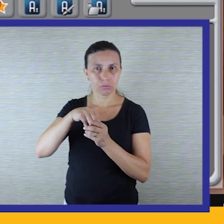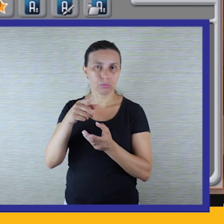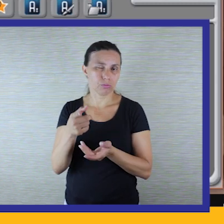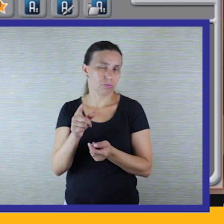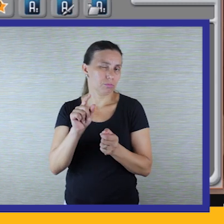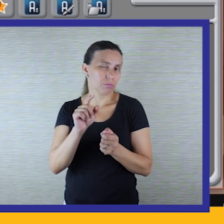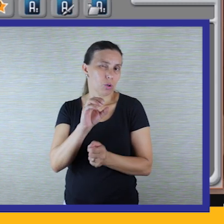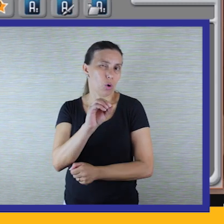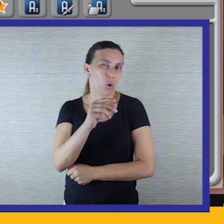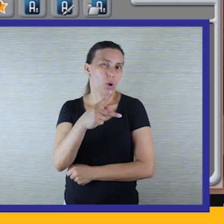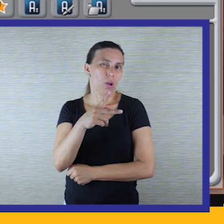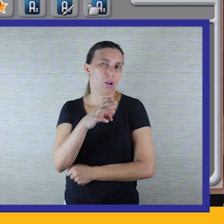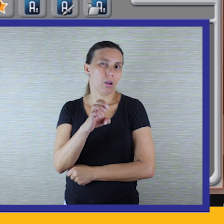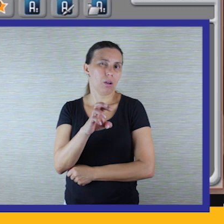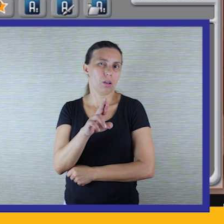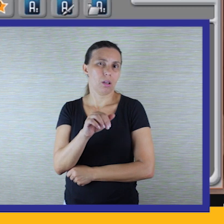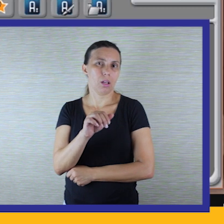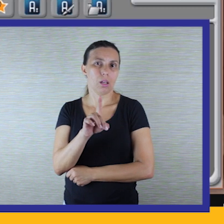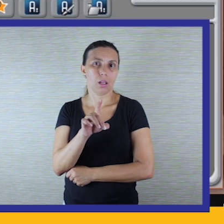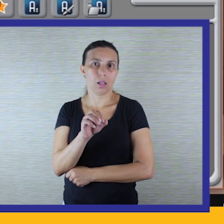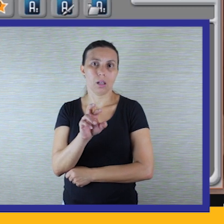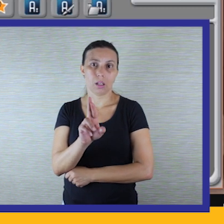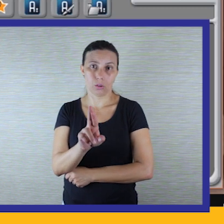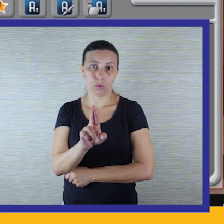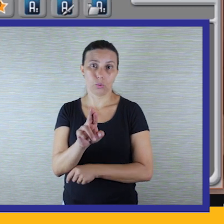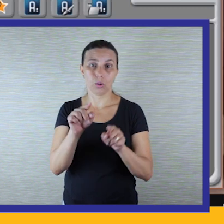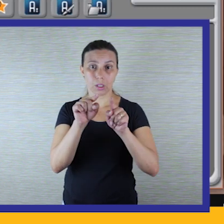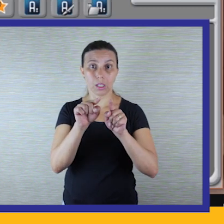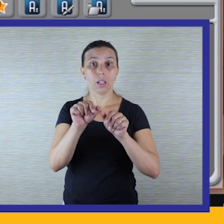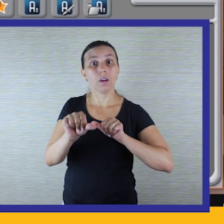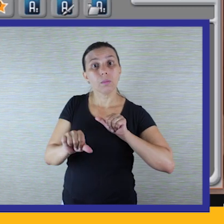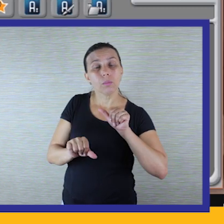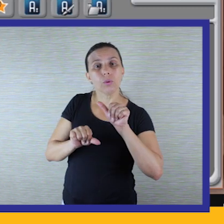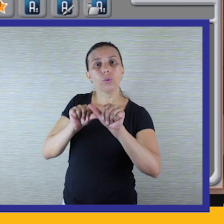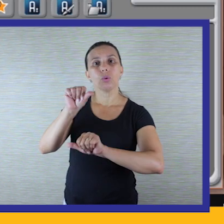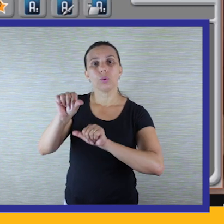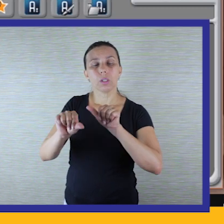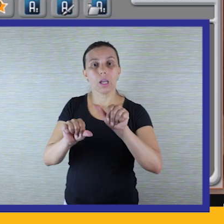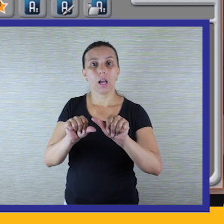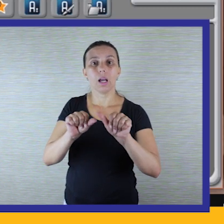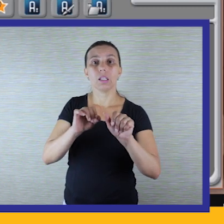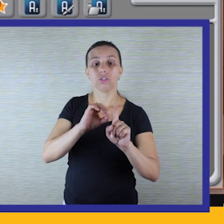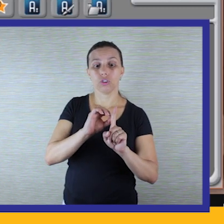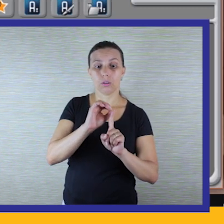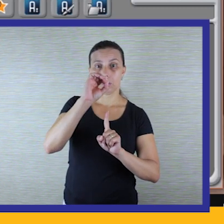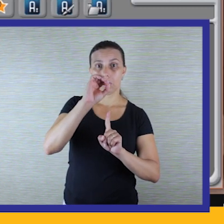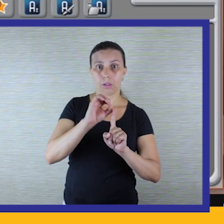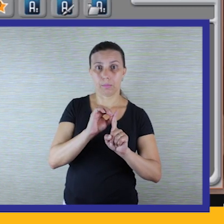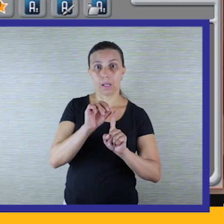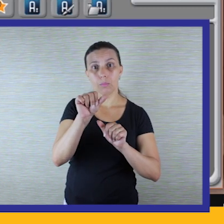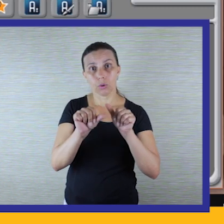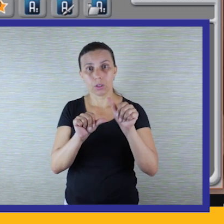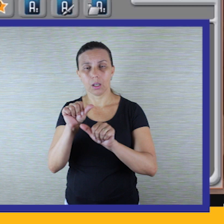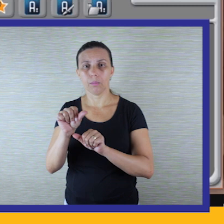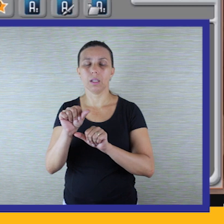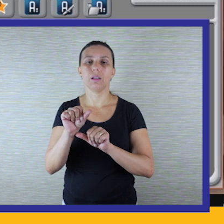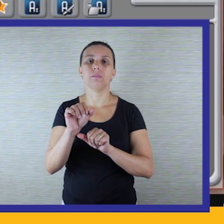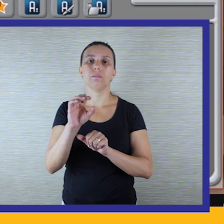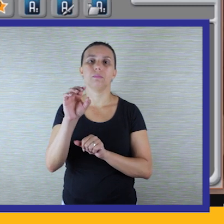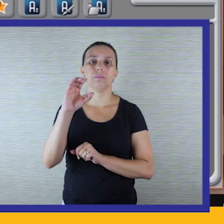função matemática que converterá a leitura para graus Celsius. Selecionamos o operador de